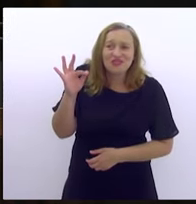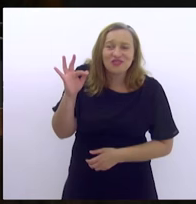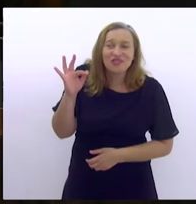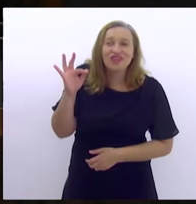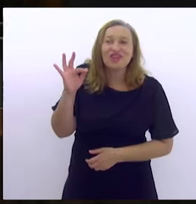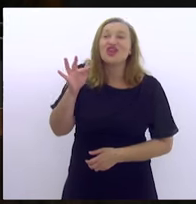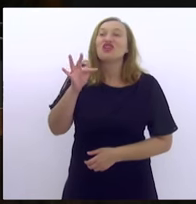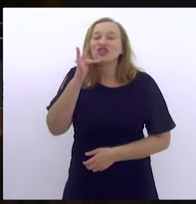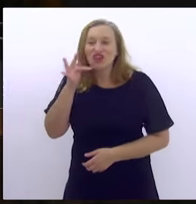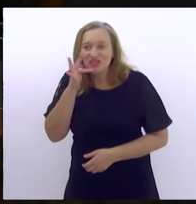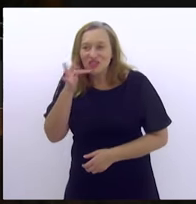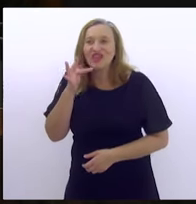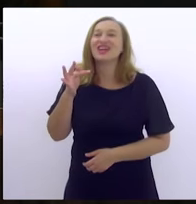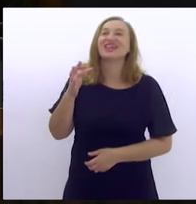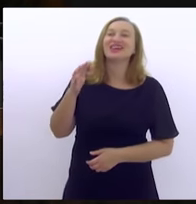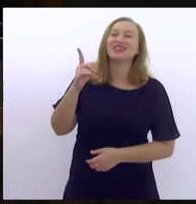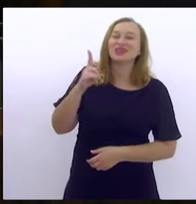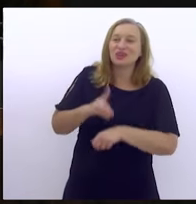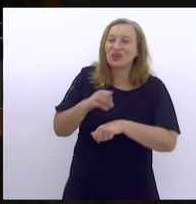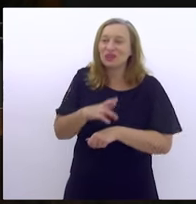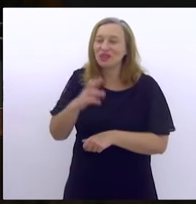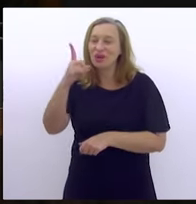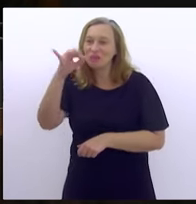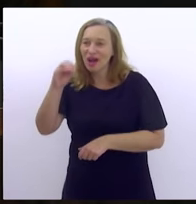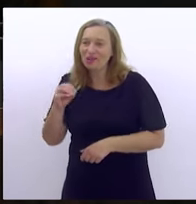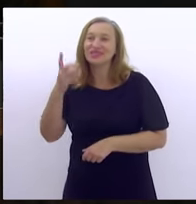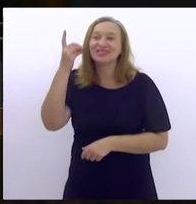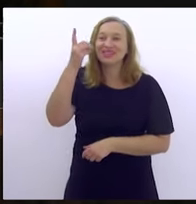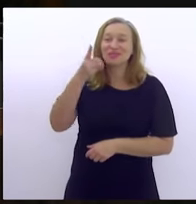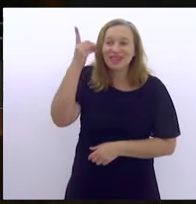Jorge Felipe. Presidente. Doutor Deodalto, deputado